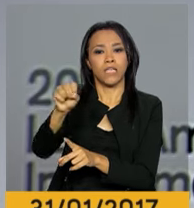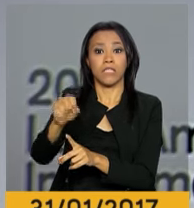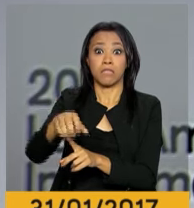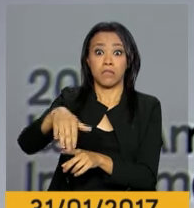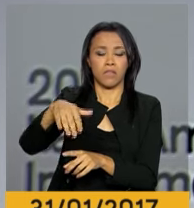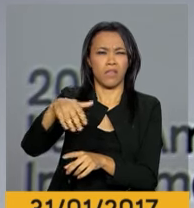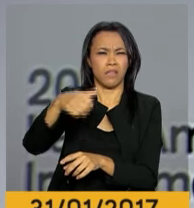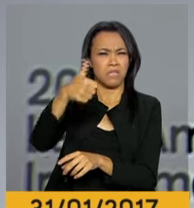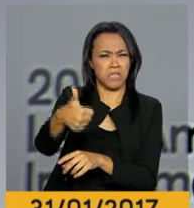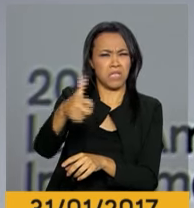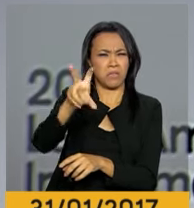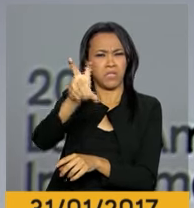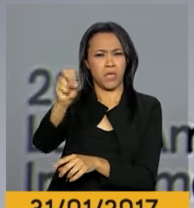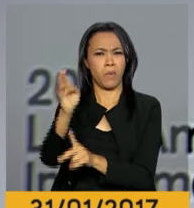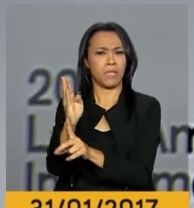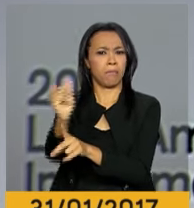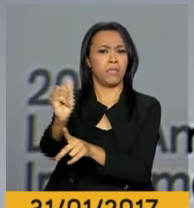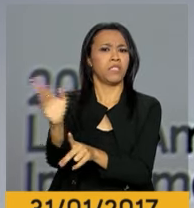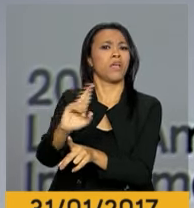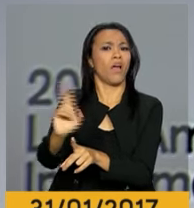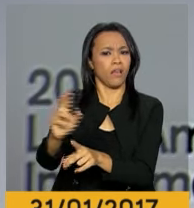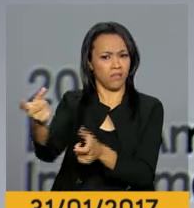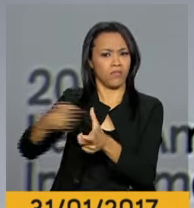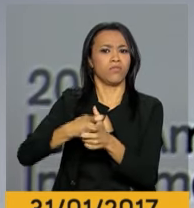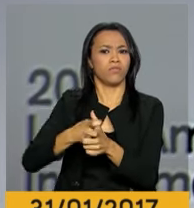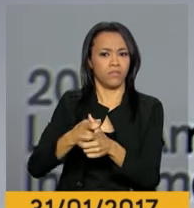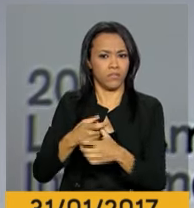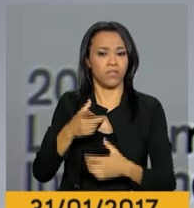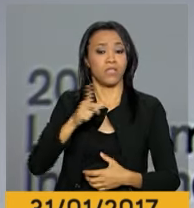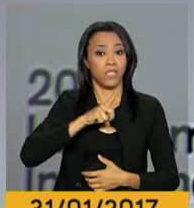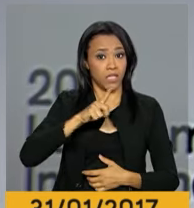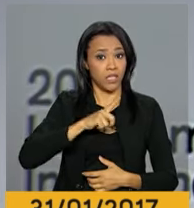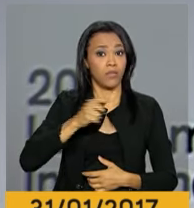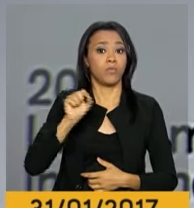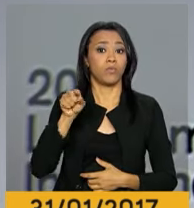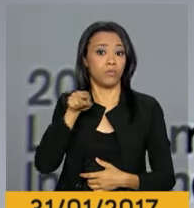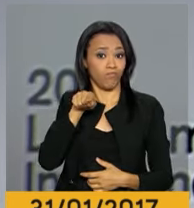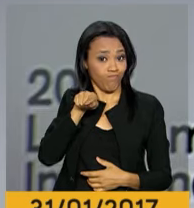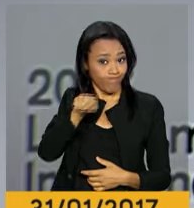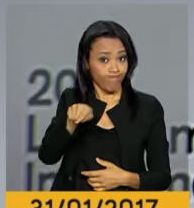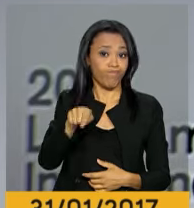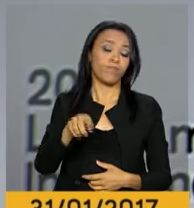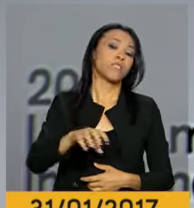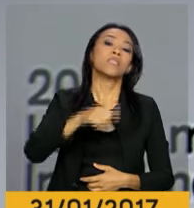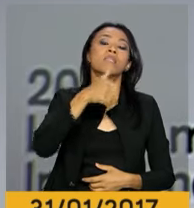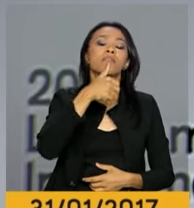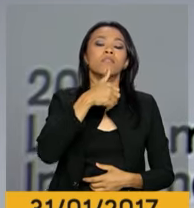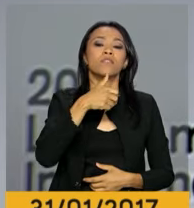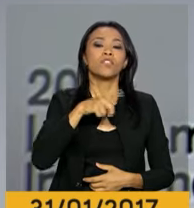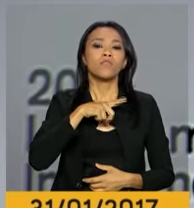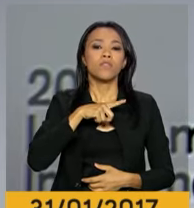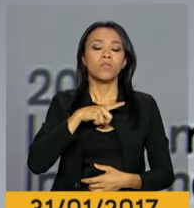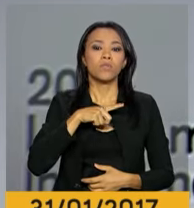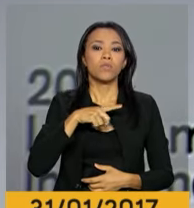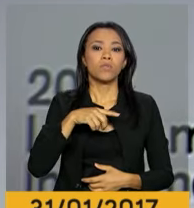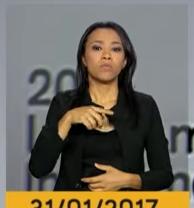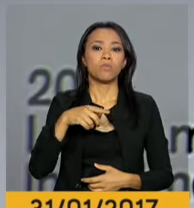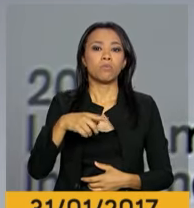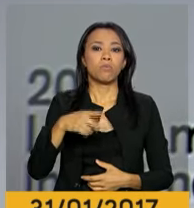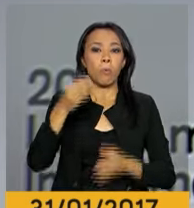150 bilhões de reais nós temos um comprometimento de c ou tivemos um